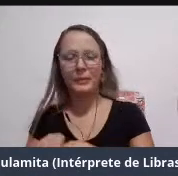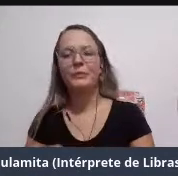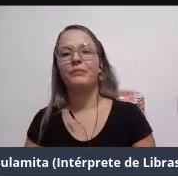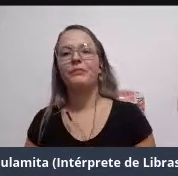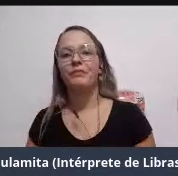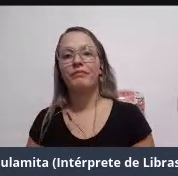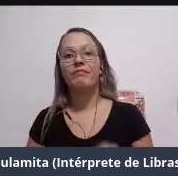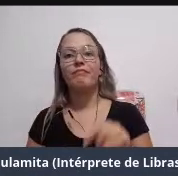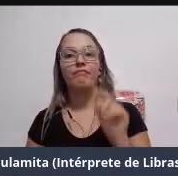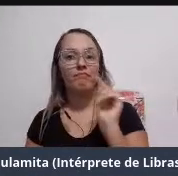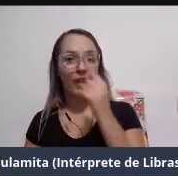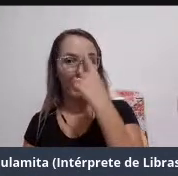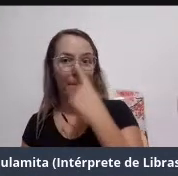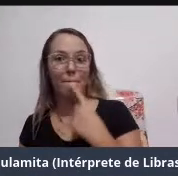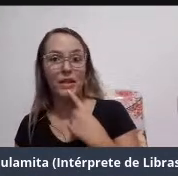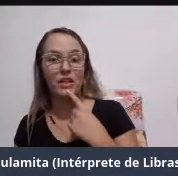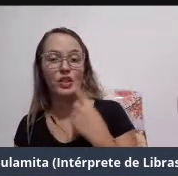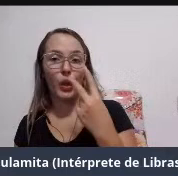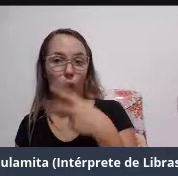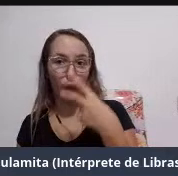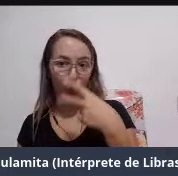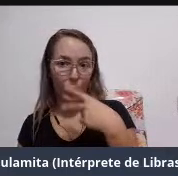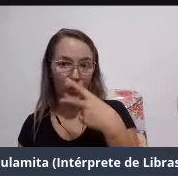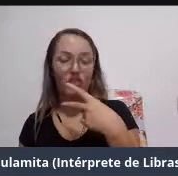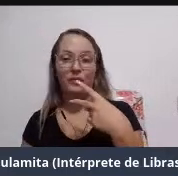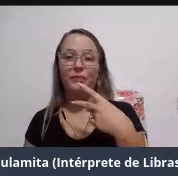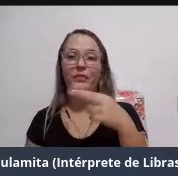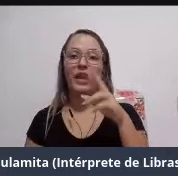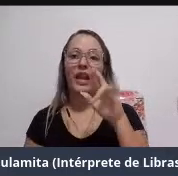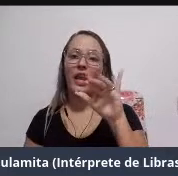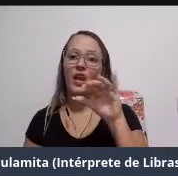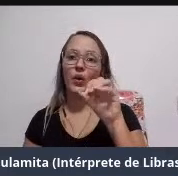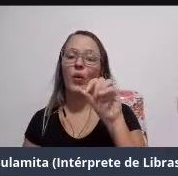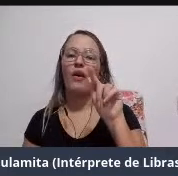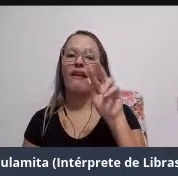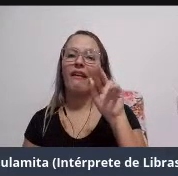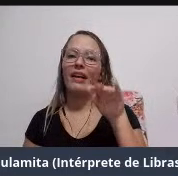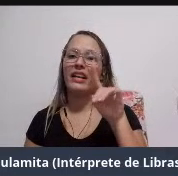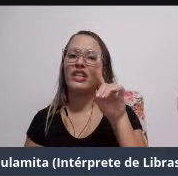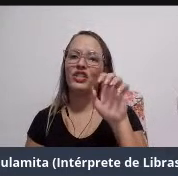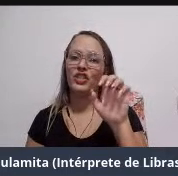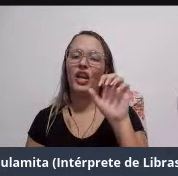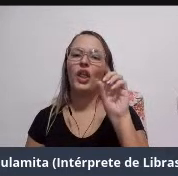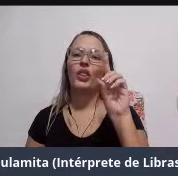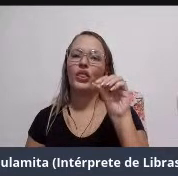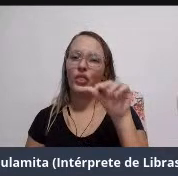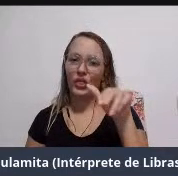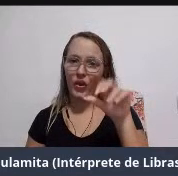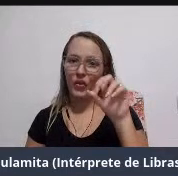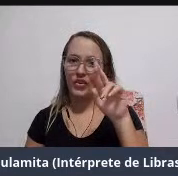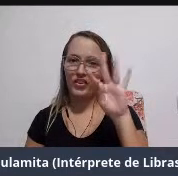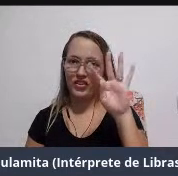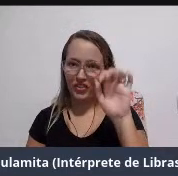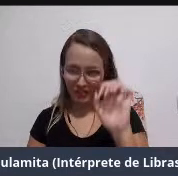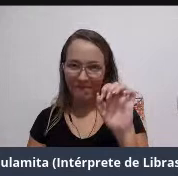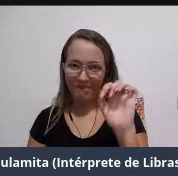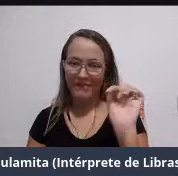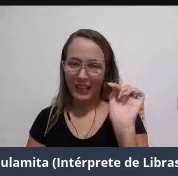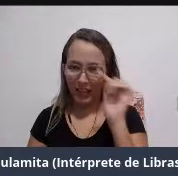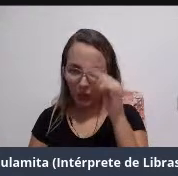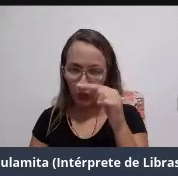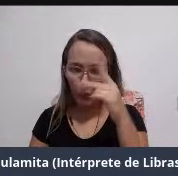Souza aqui do Rio Grande do Norte, uma província perto da Paraíba, a Bernardina Ricci, que é uma mulher negra do Mato